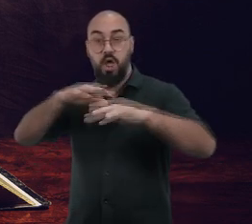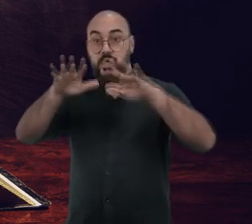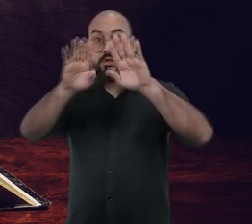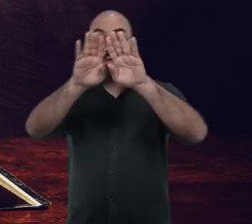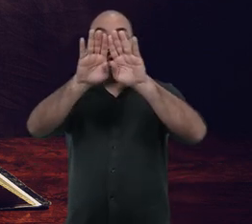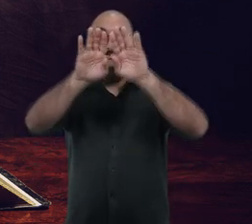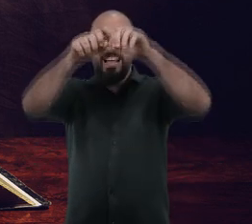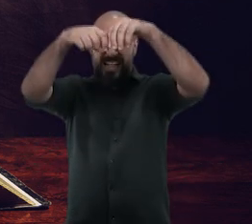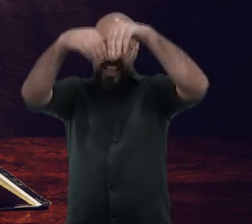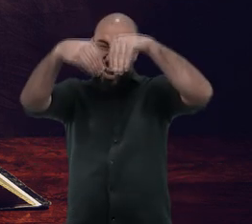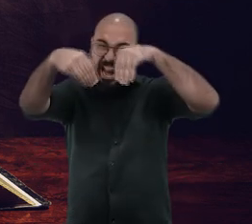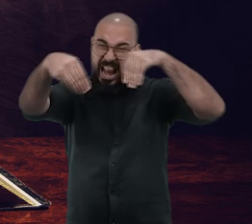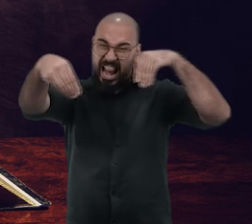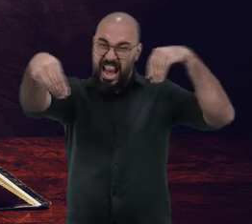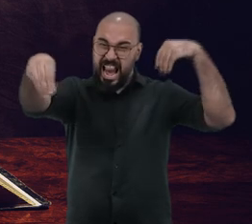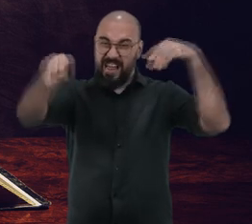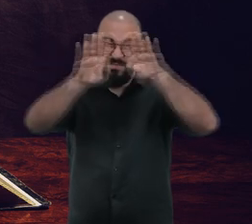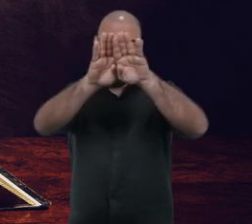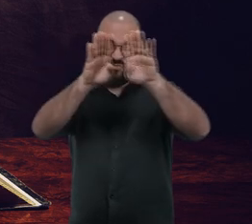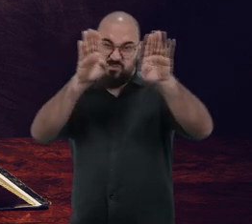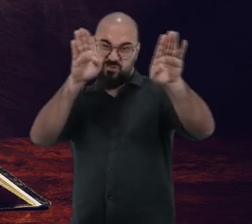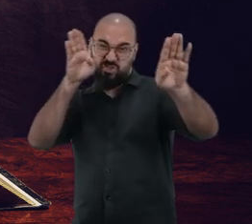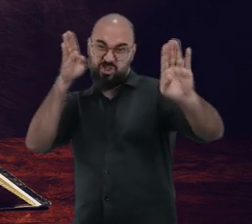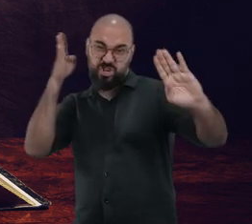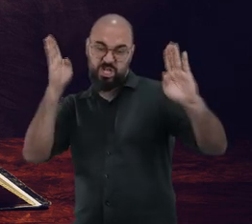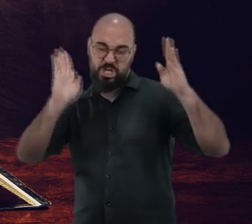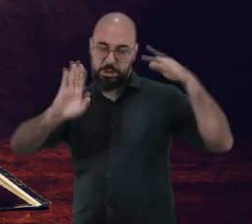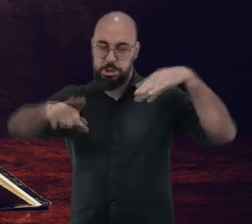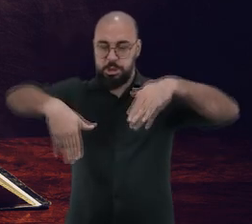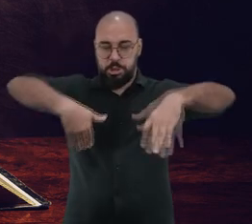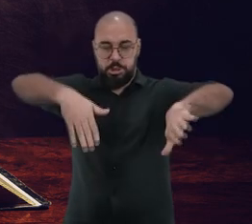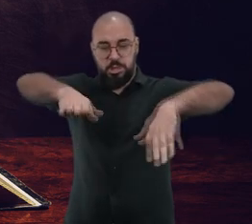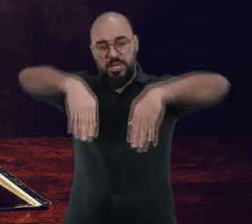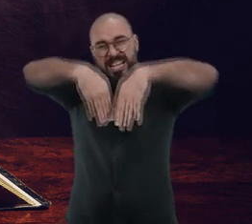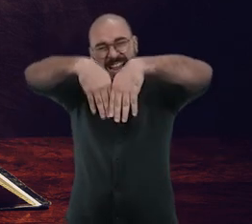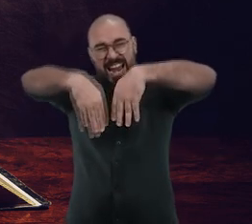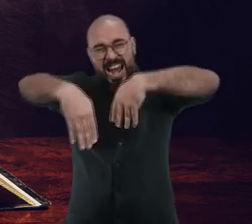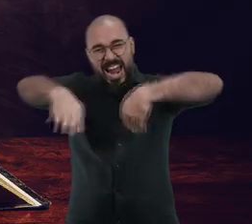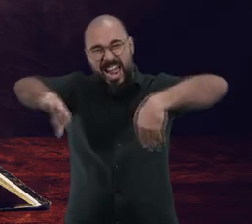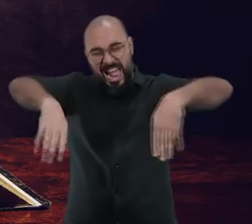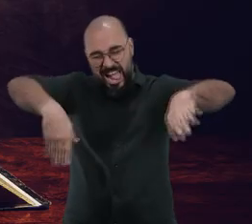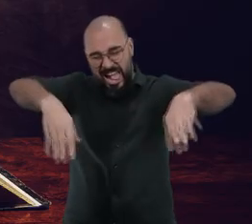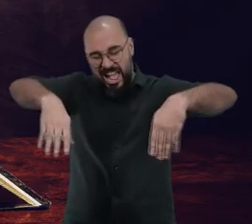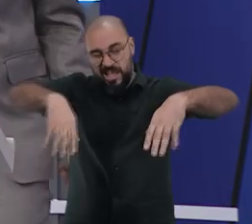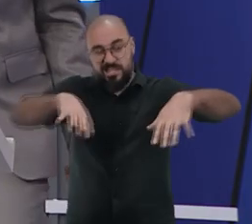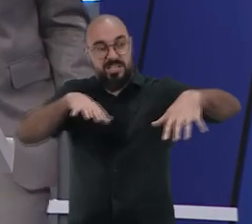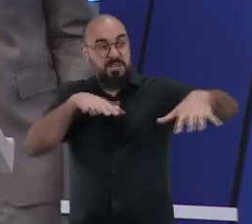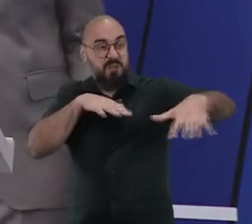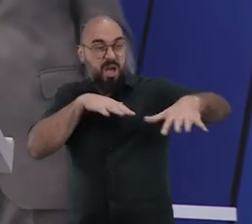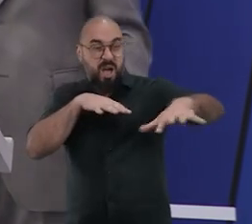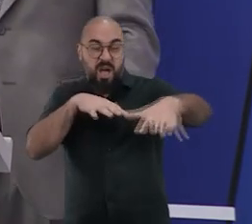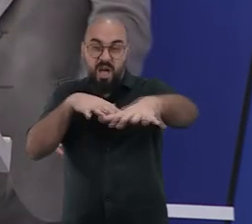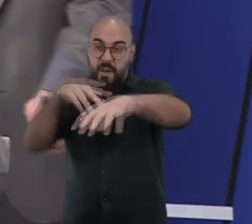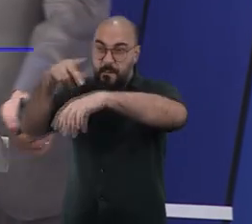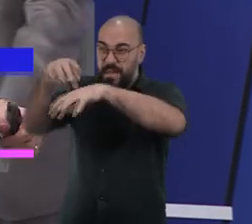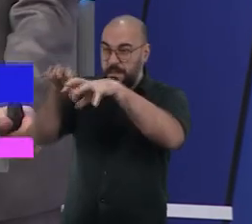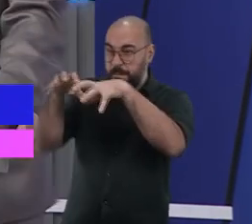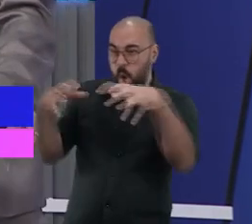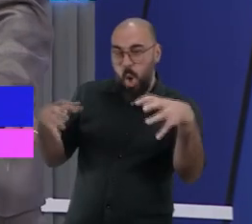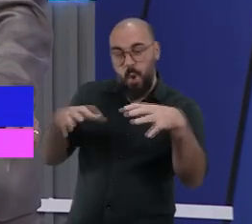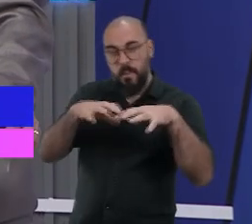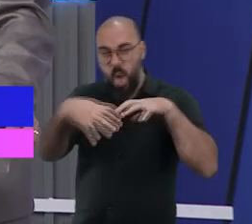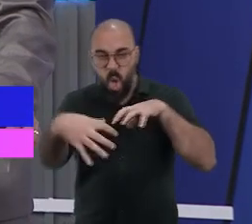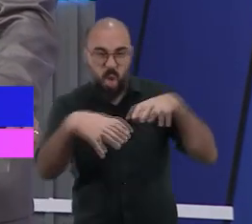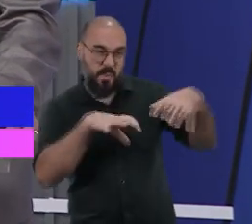baixo. A terra tremeu e as rochas se partiram. O santuário era o lugar onde